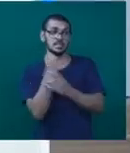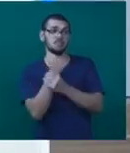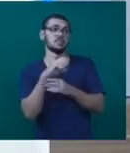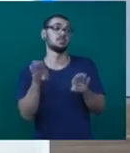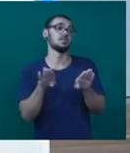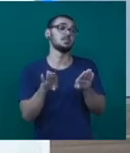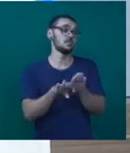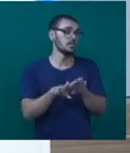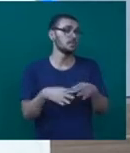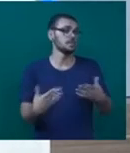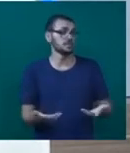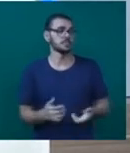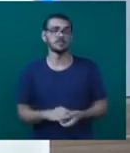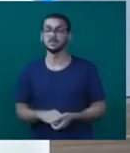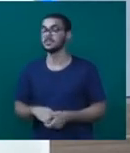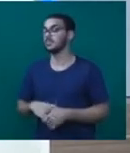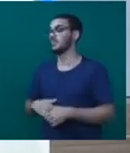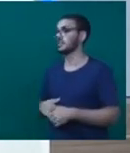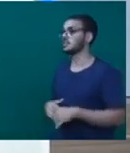partes? Bom,